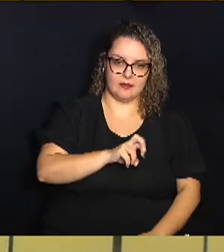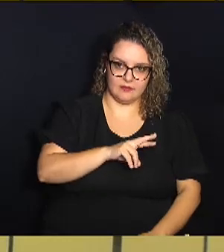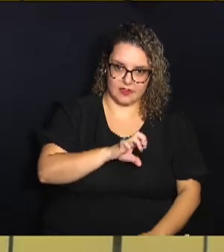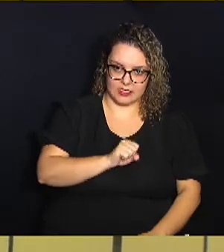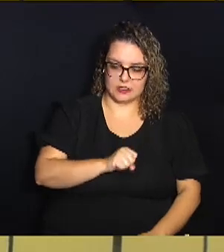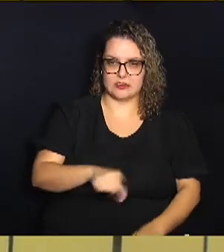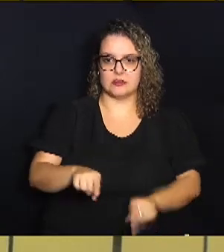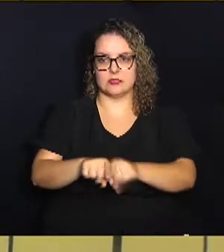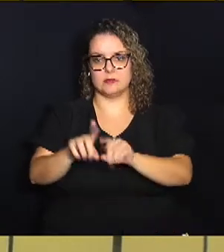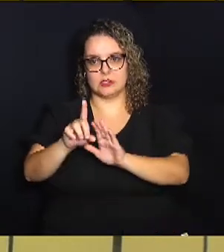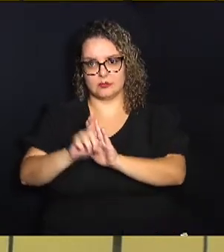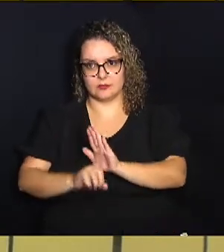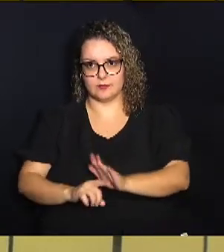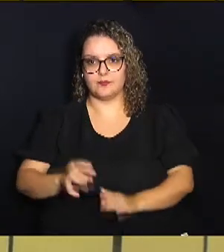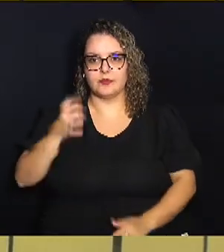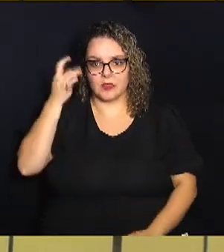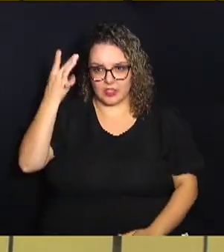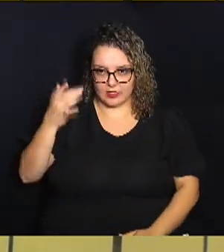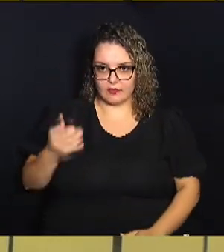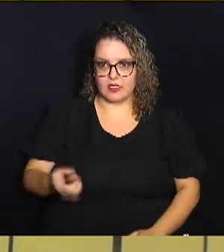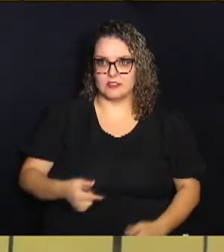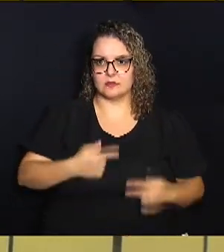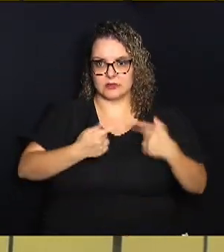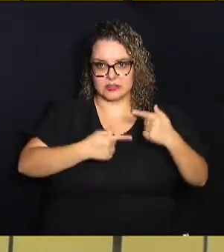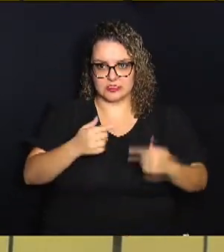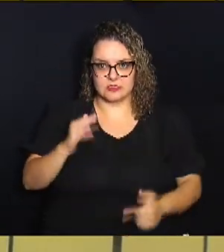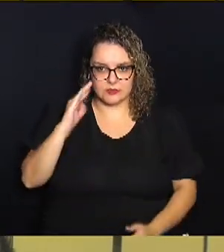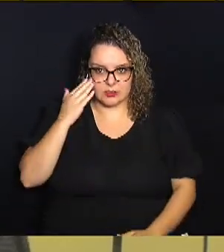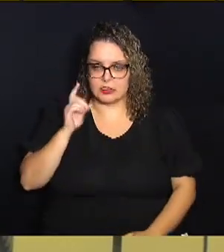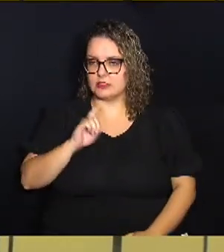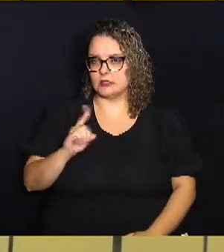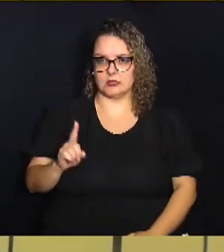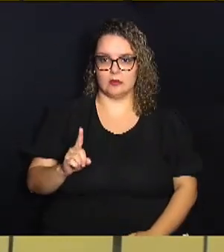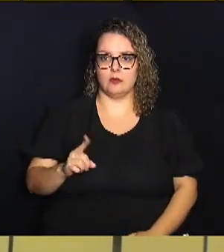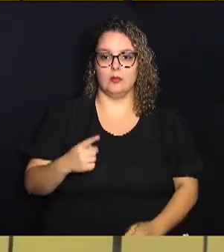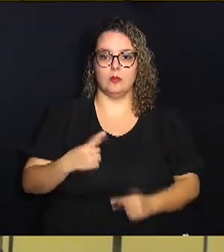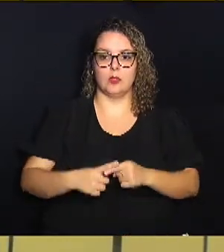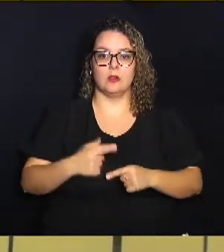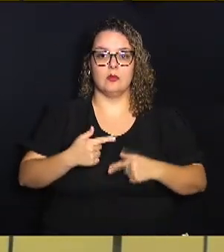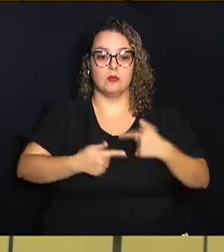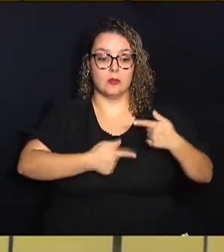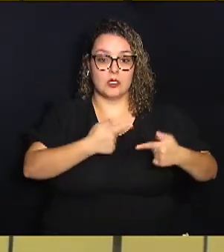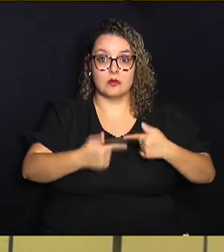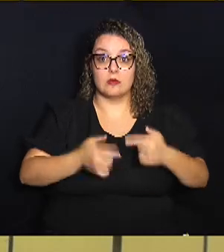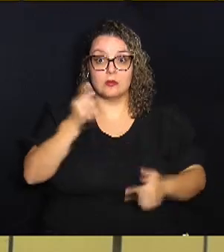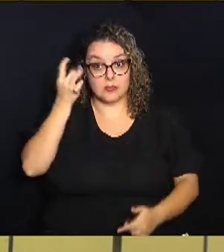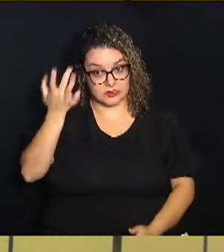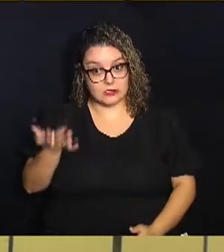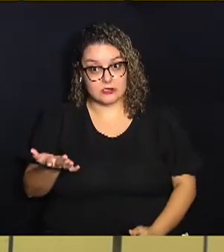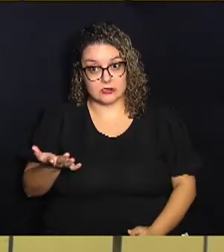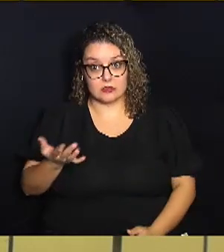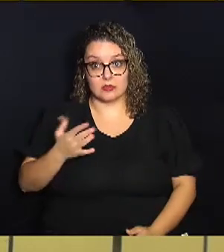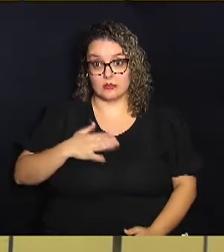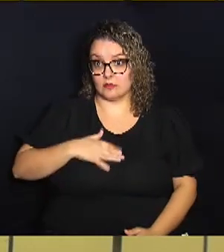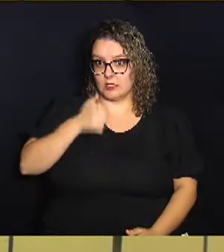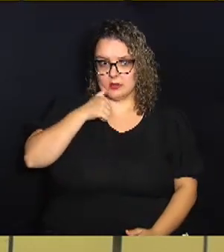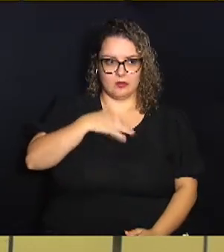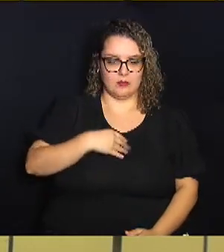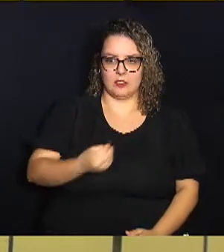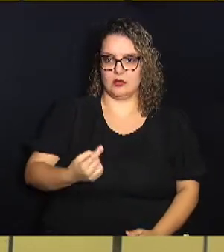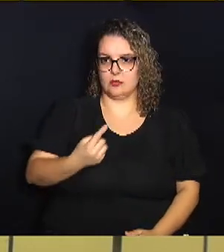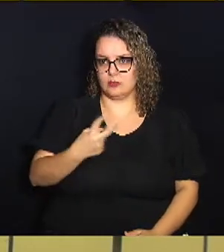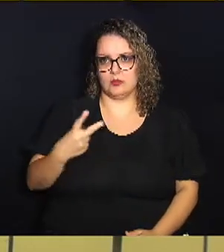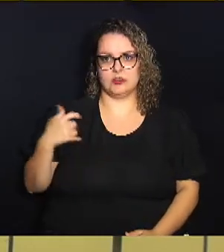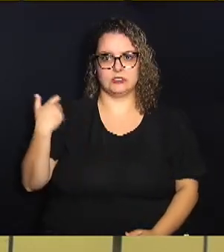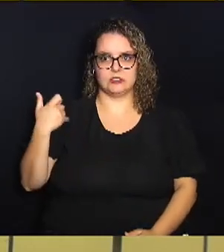direitos. Isso é fácil hoje para essa geração de entender? Não, porque é uma geração que foi educada com facilidades, né? Minha filha hoje, de 12